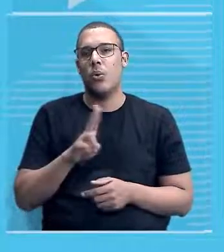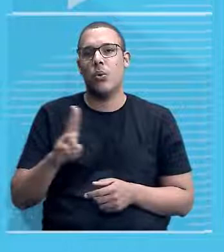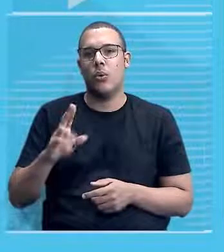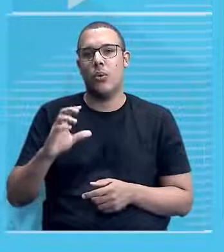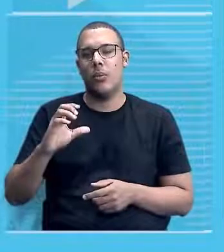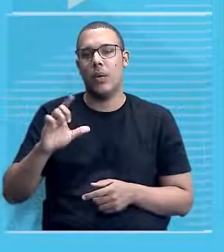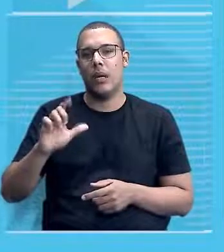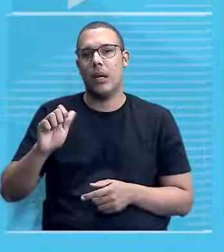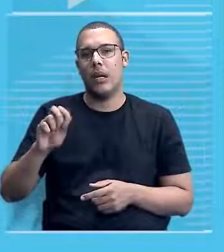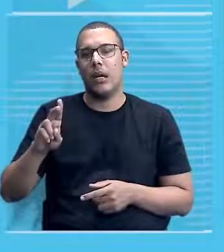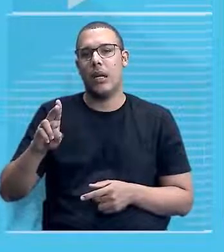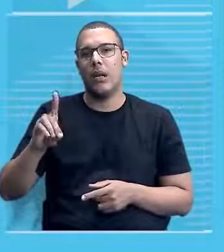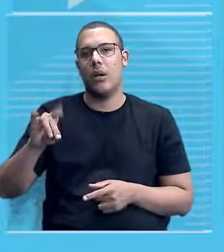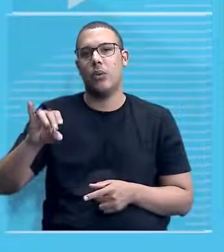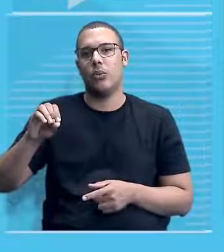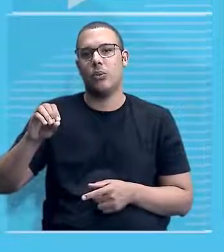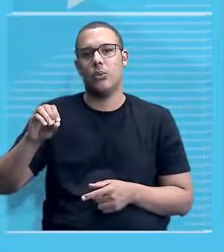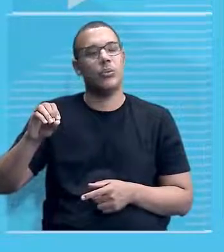ok